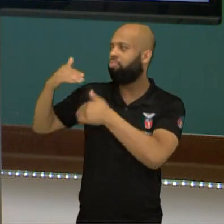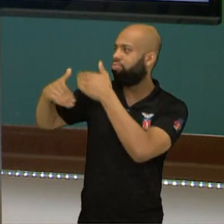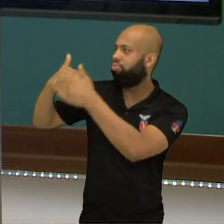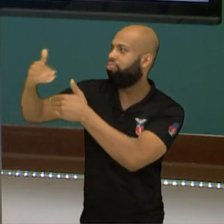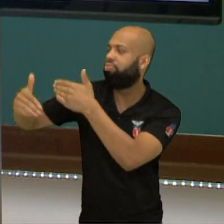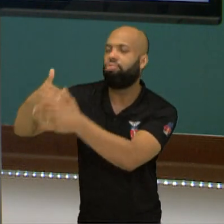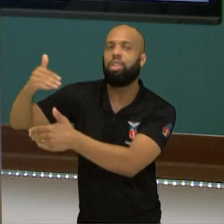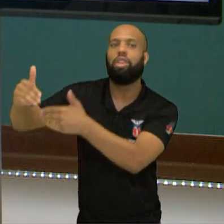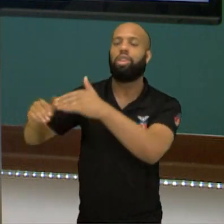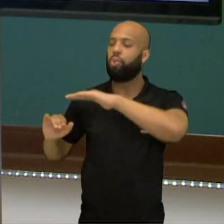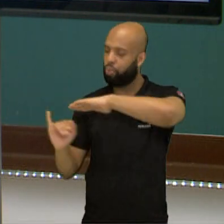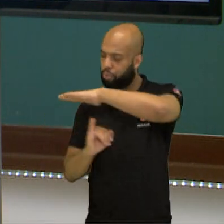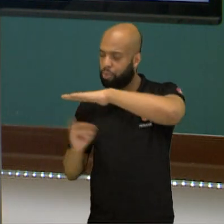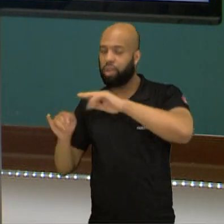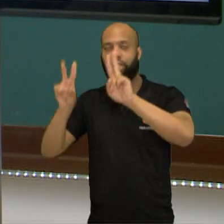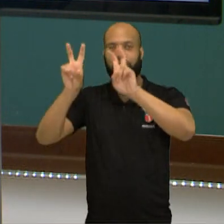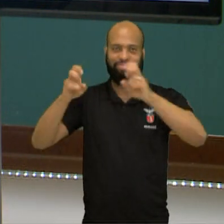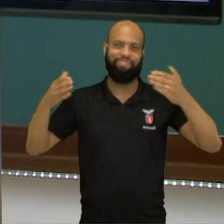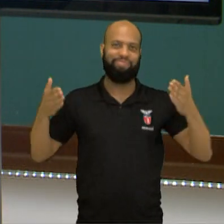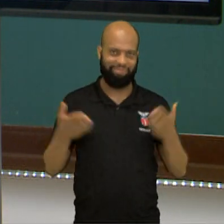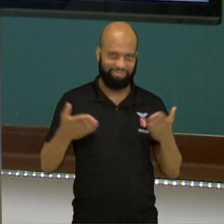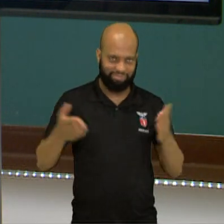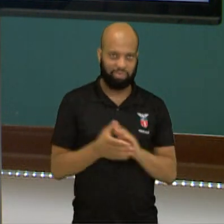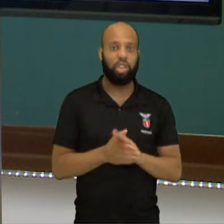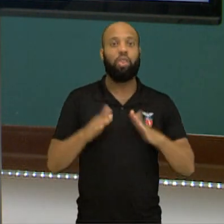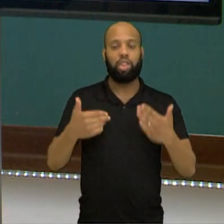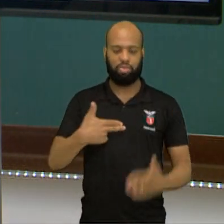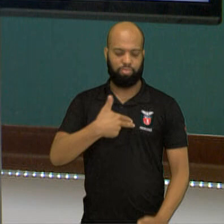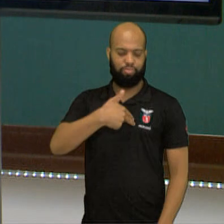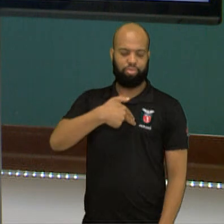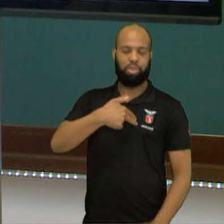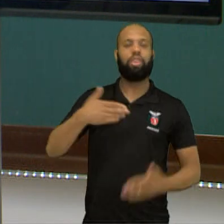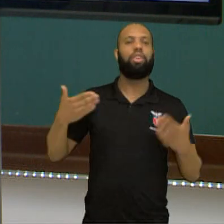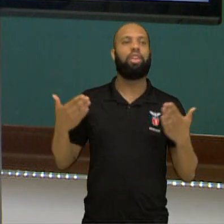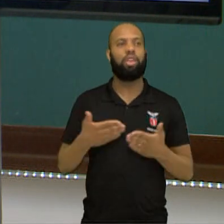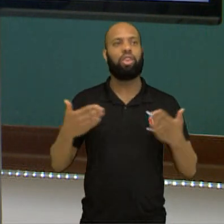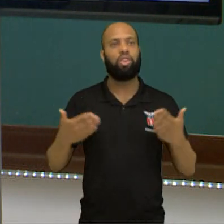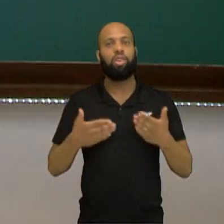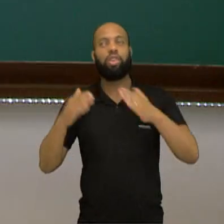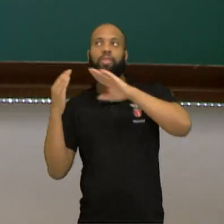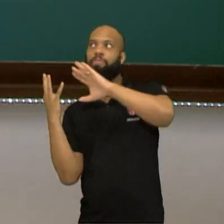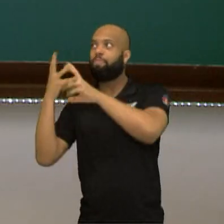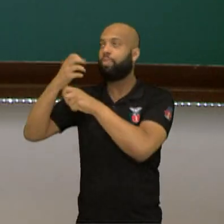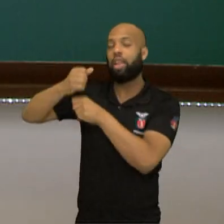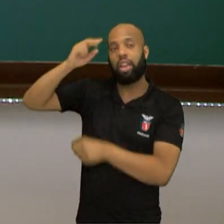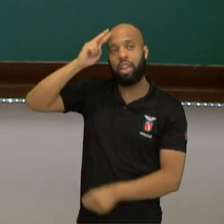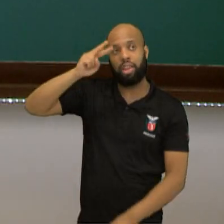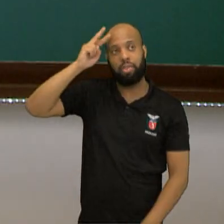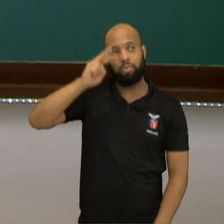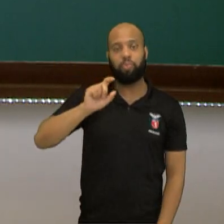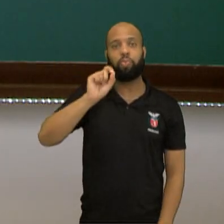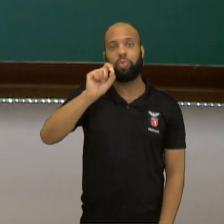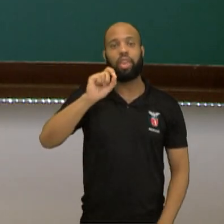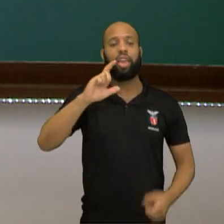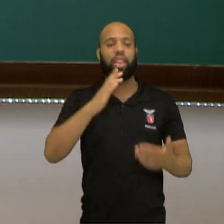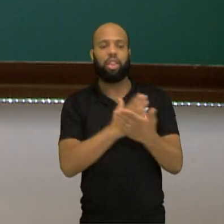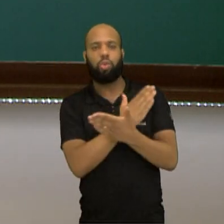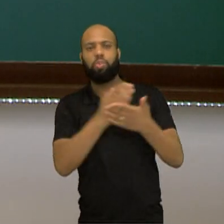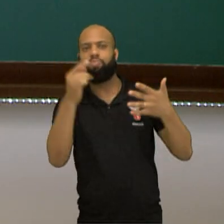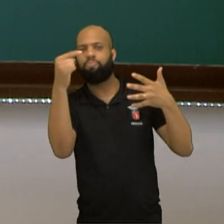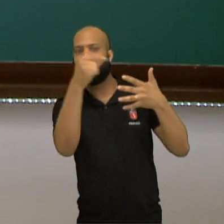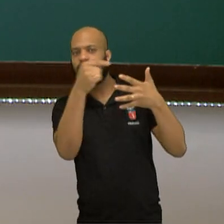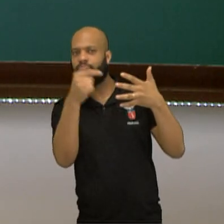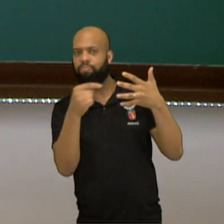temas dessa nossa aula. E já que vamos falar de Getúlio, vamos relembrar alguns